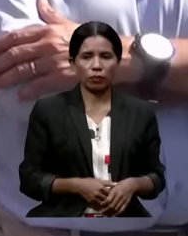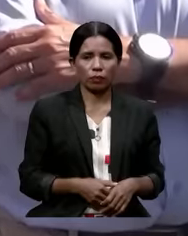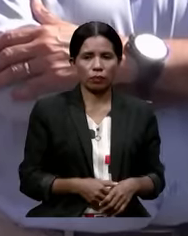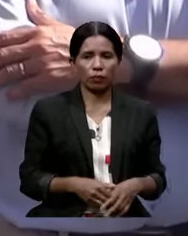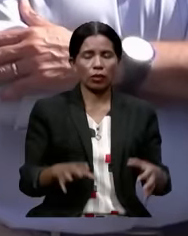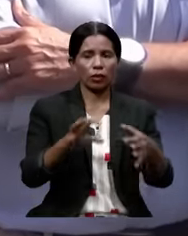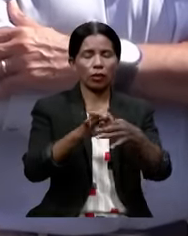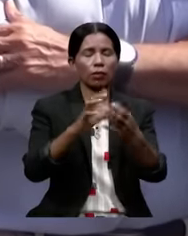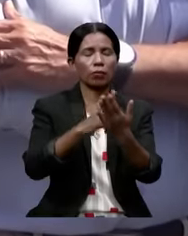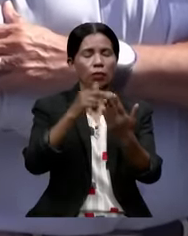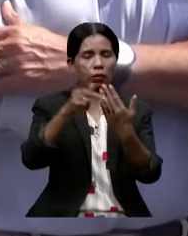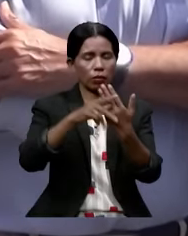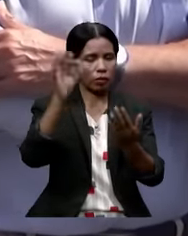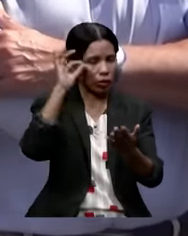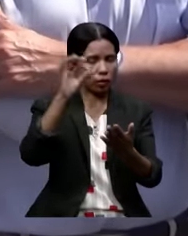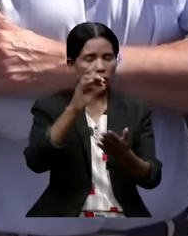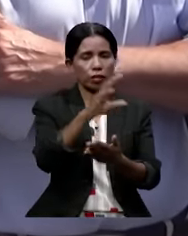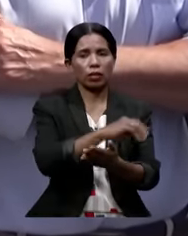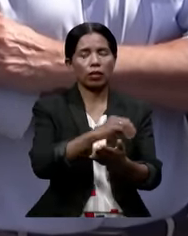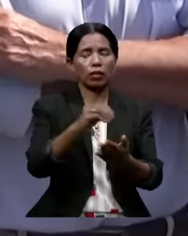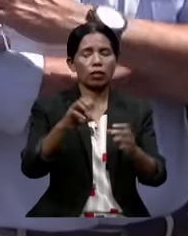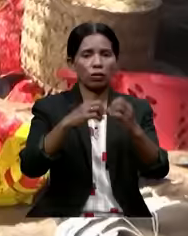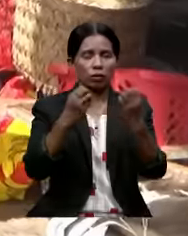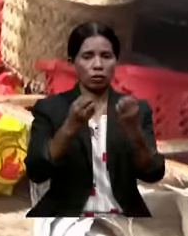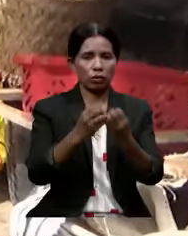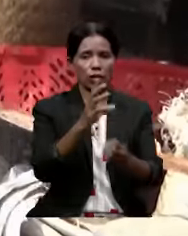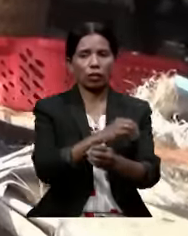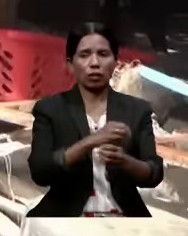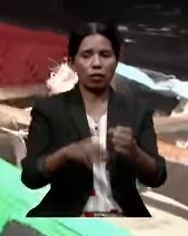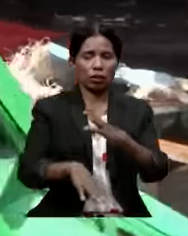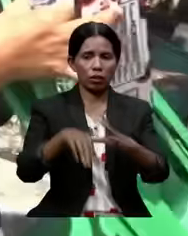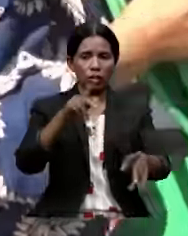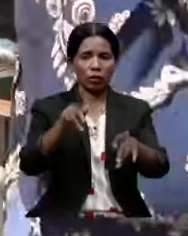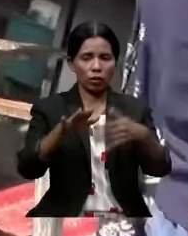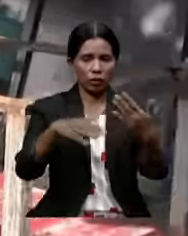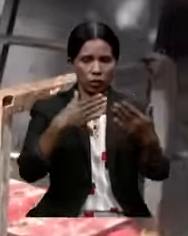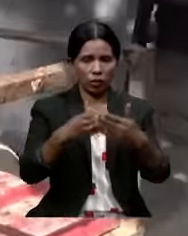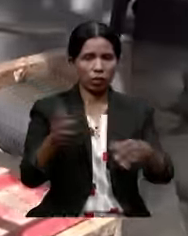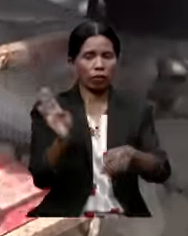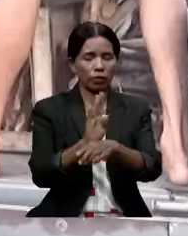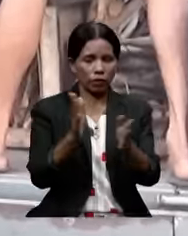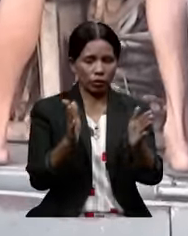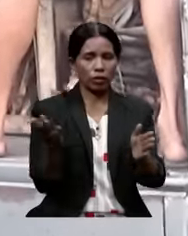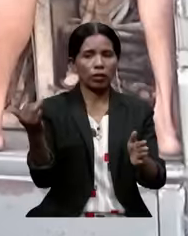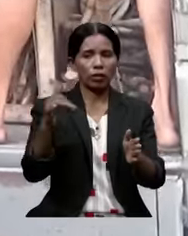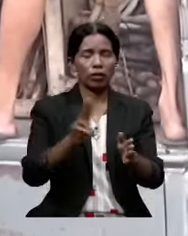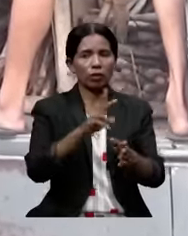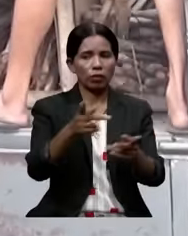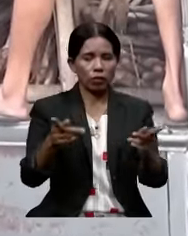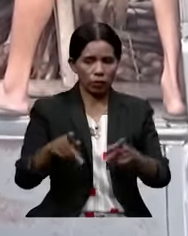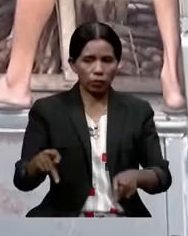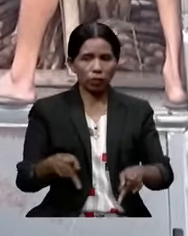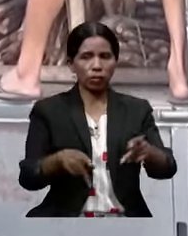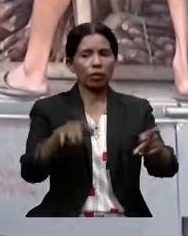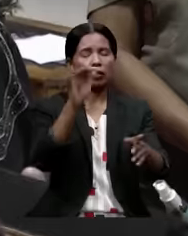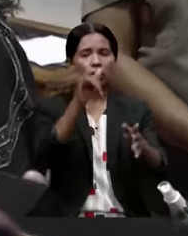Ligado ao programa Secretário de Estado Assunto Toponímia na Organização Urbana, nebe hasai comunidade no vendedor Sira nebe ocupa espaço público no rela e